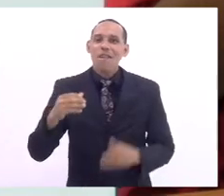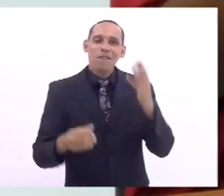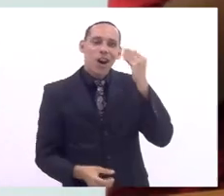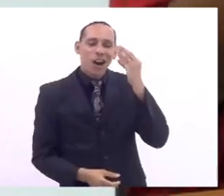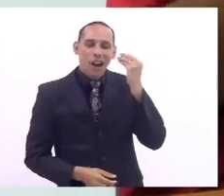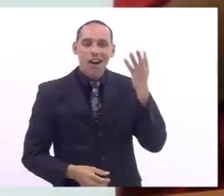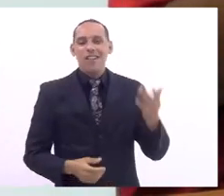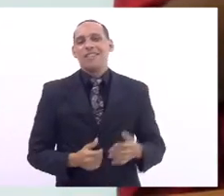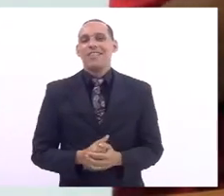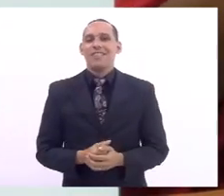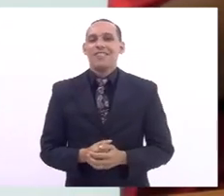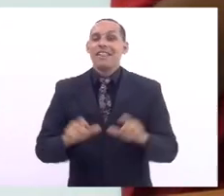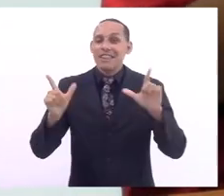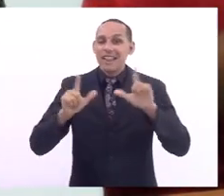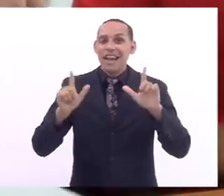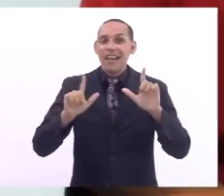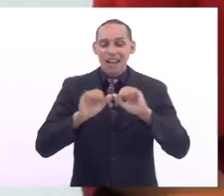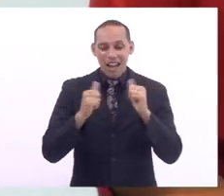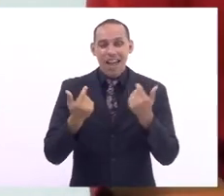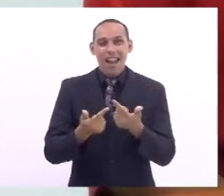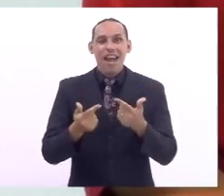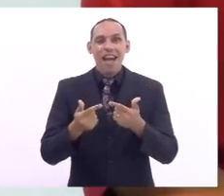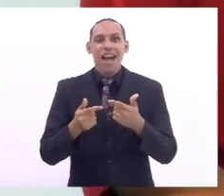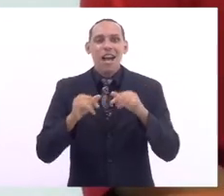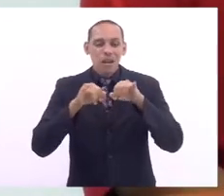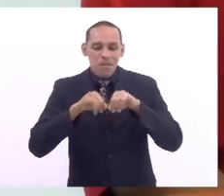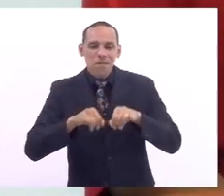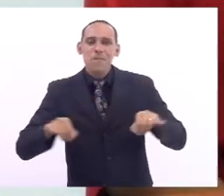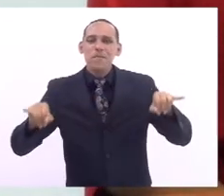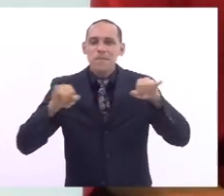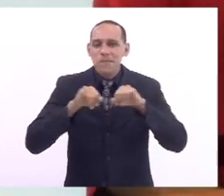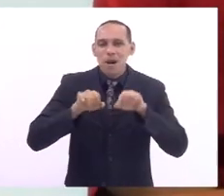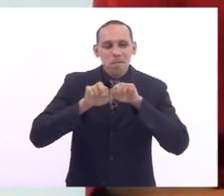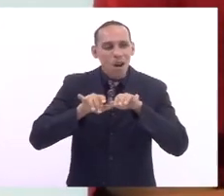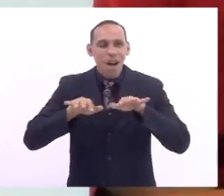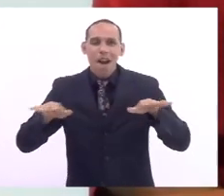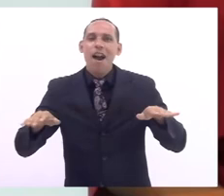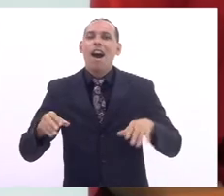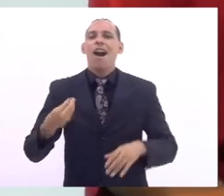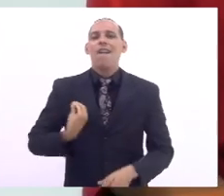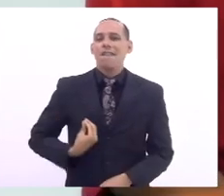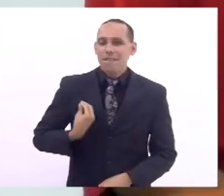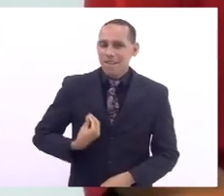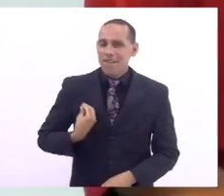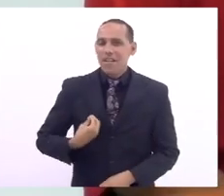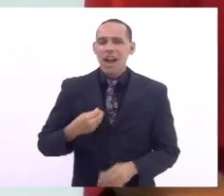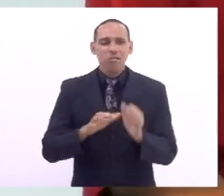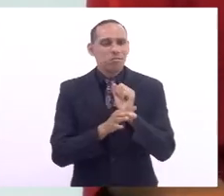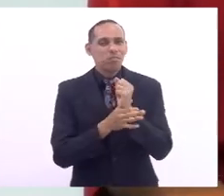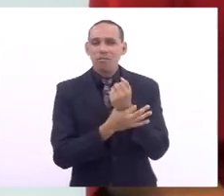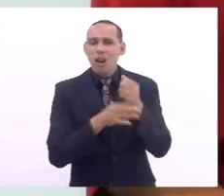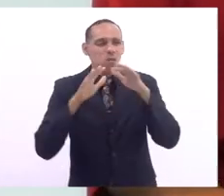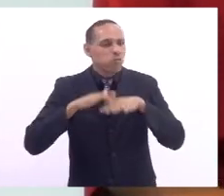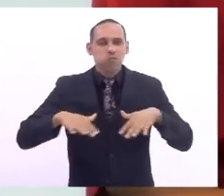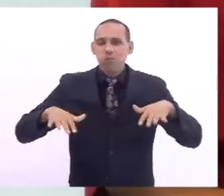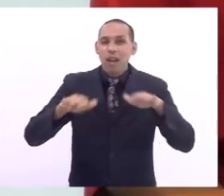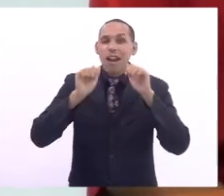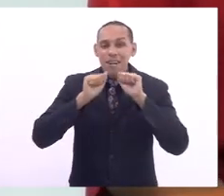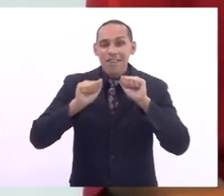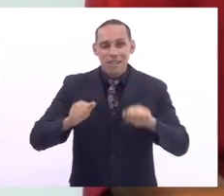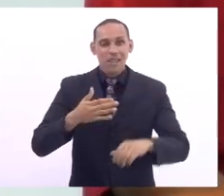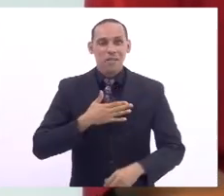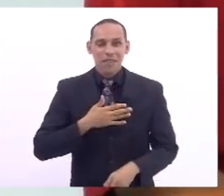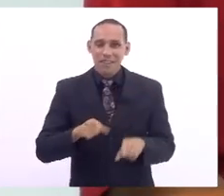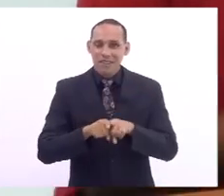fotografia teve alérgica transmitir ao vivo essa solenidade enfim segurança todo mundo é agradecer a minha Assessoria